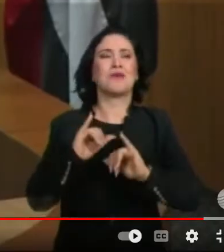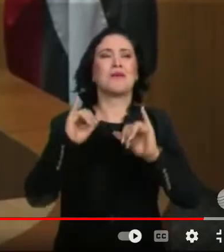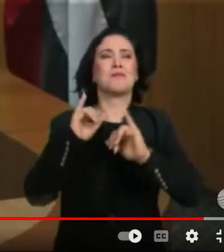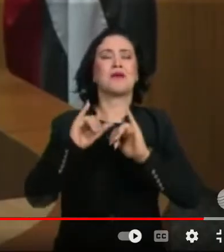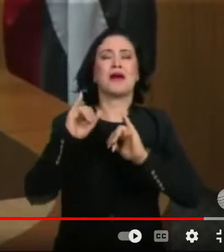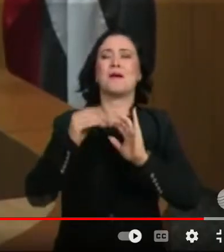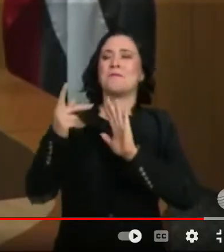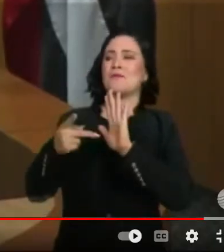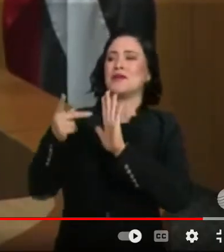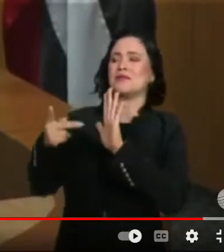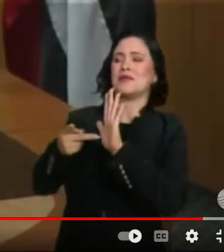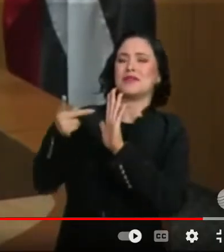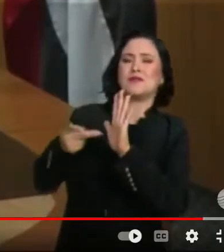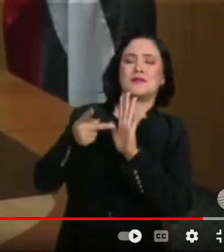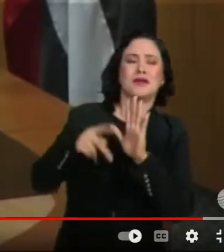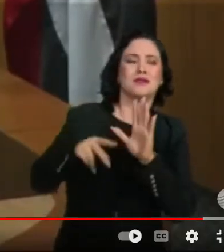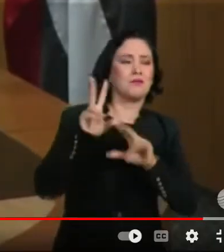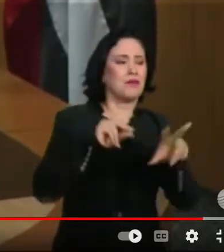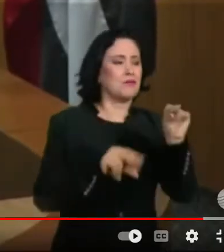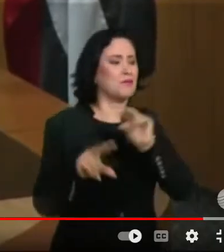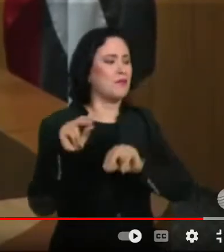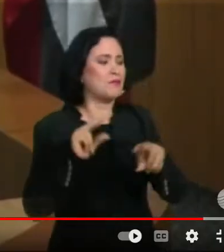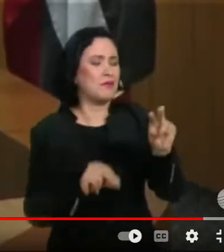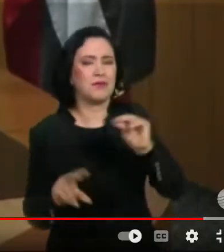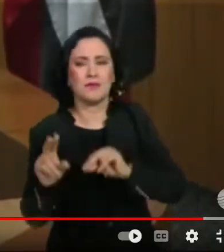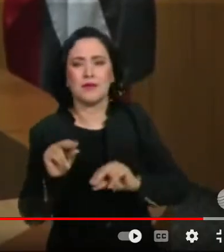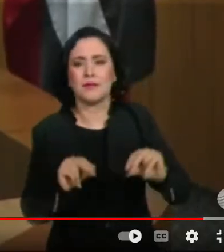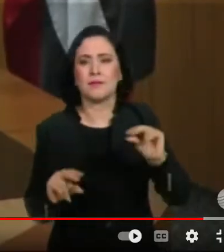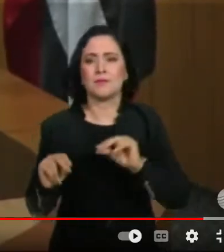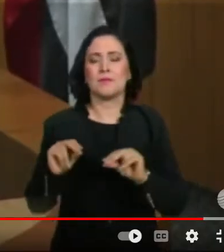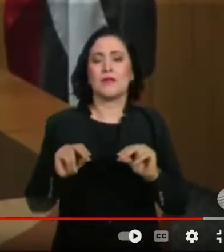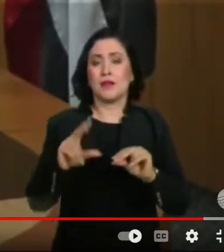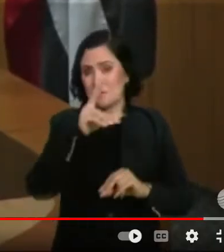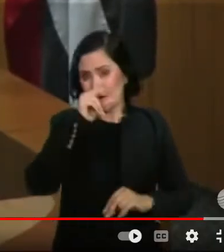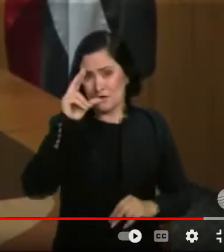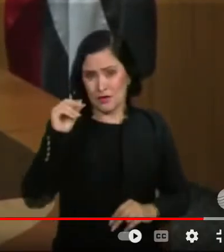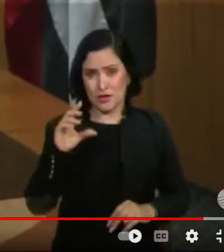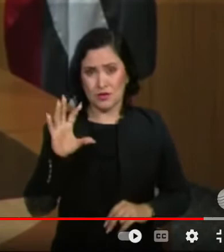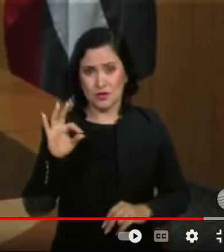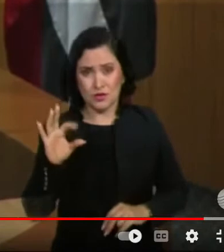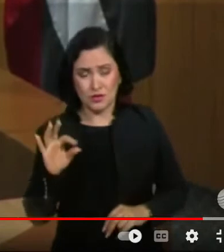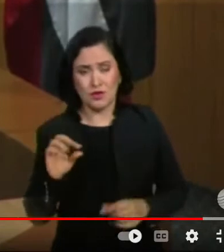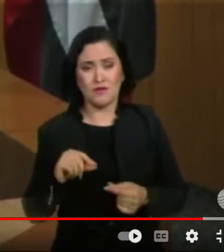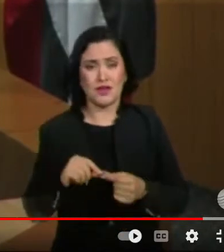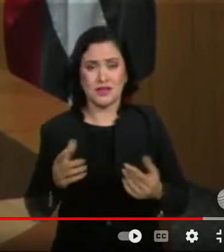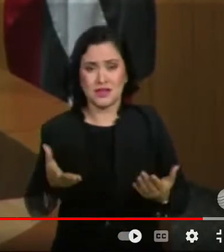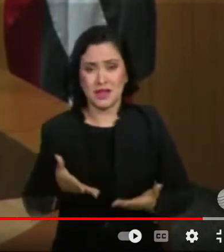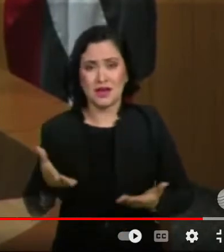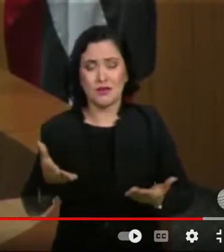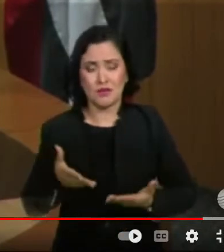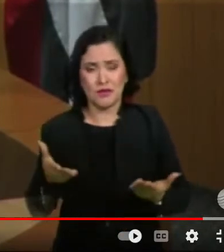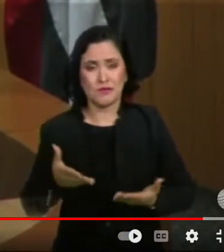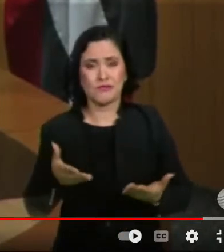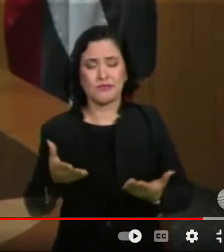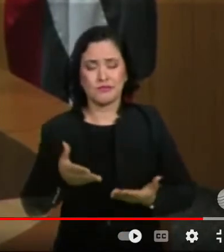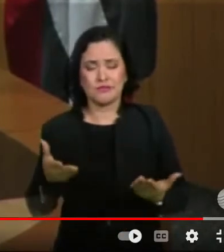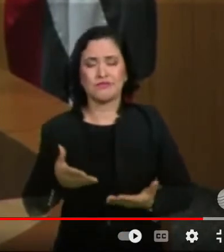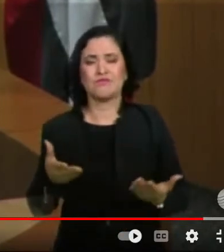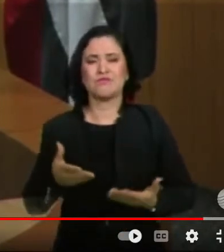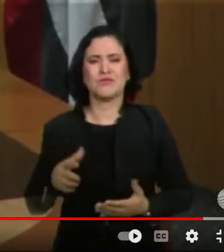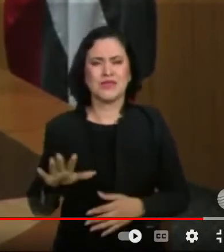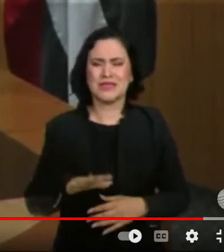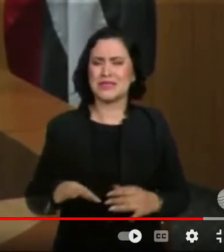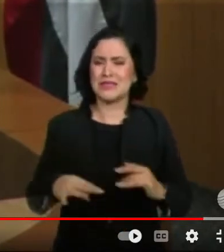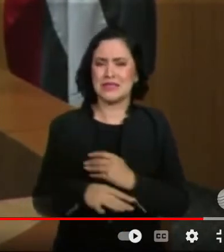muita ilusão que o atual prefeito de Codó vem fazendo, não só no povoado de Cajazeiras, em toda a cidade de